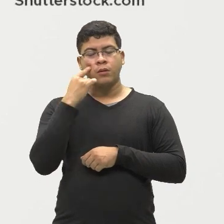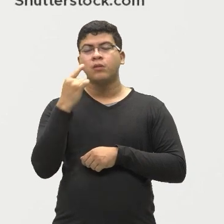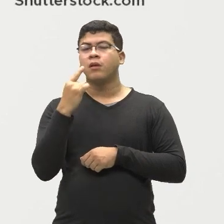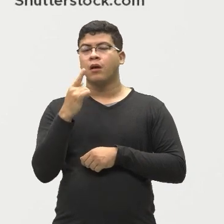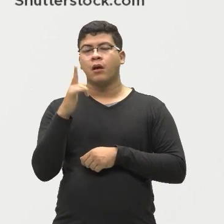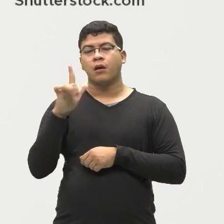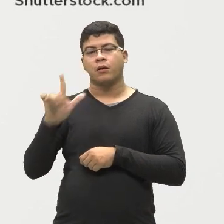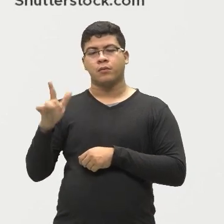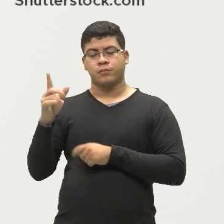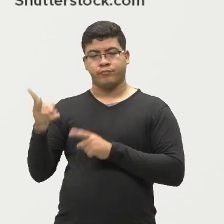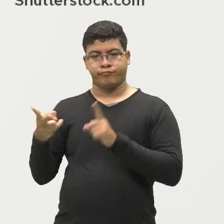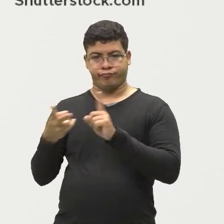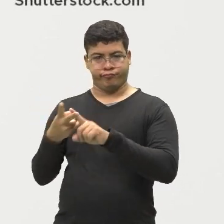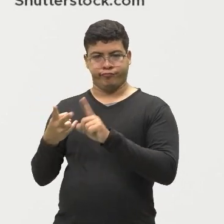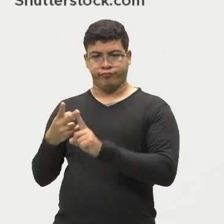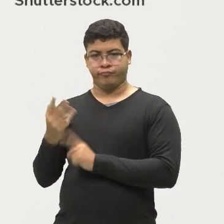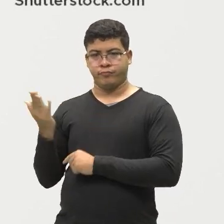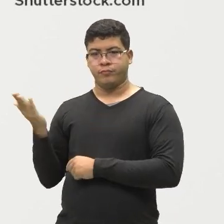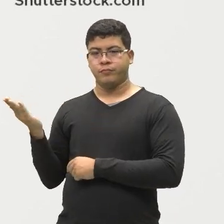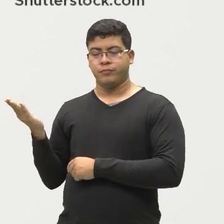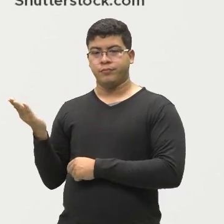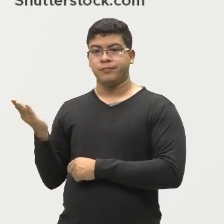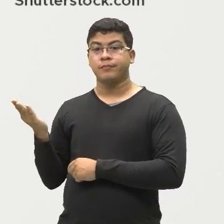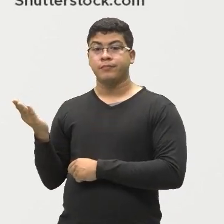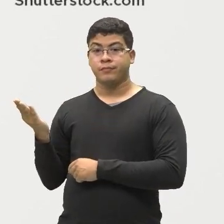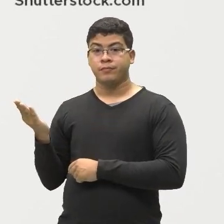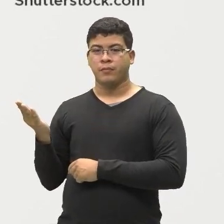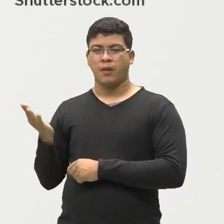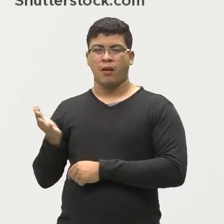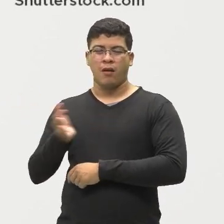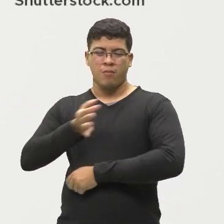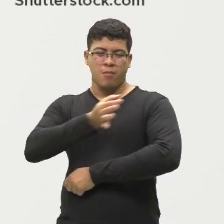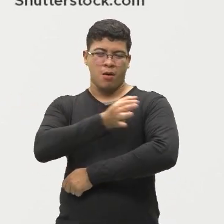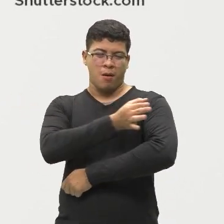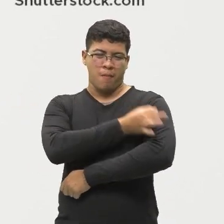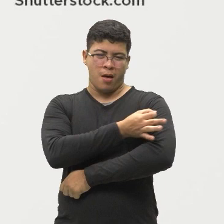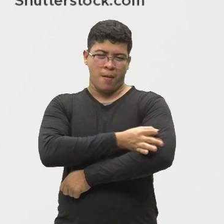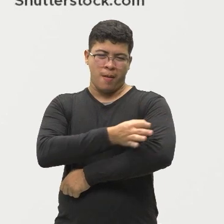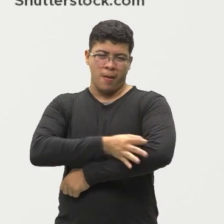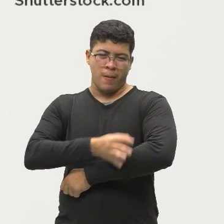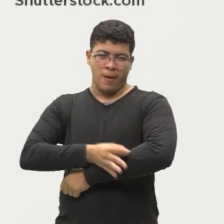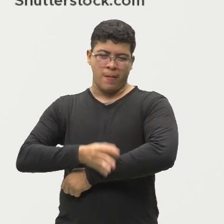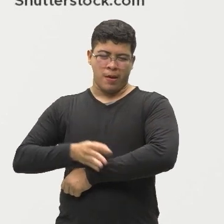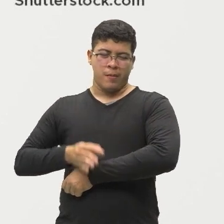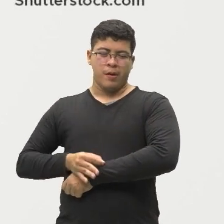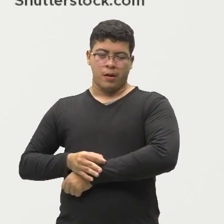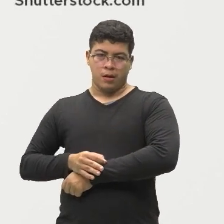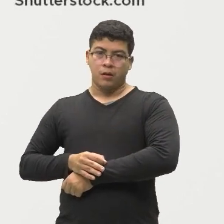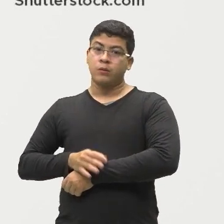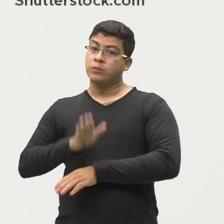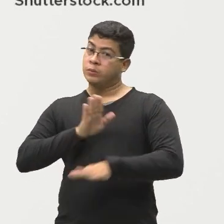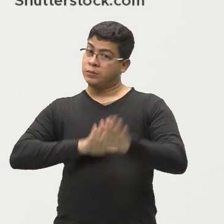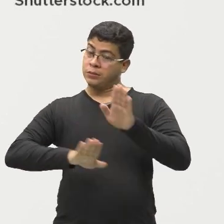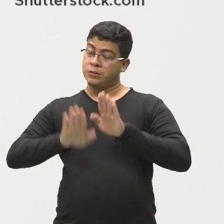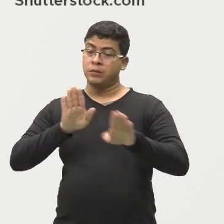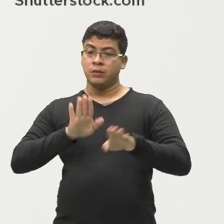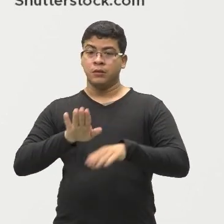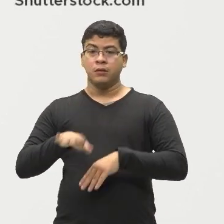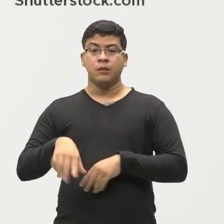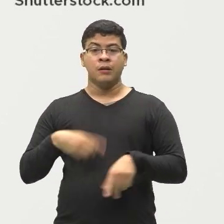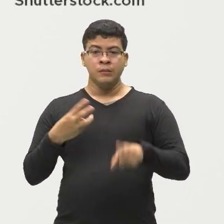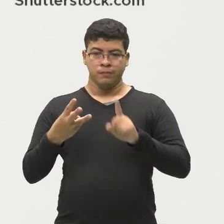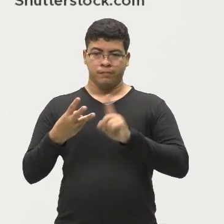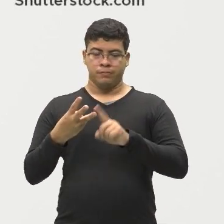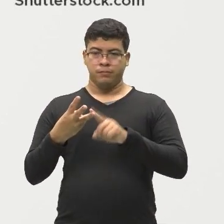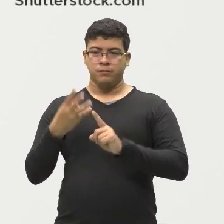leishmaniose, né, que ocasiona esses ferimentos, né, no caso da leishmaniose cutânea, e a